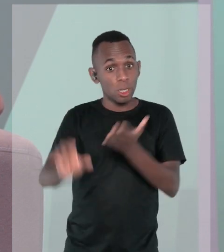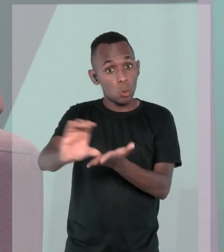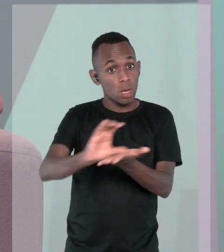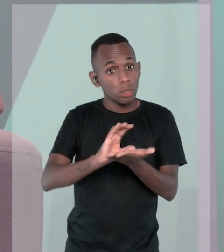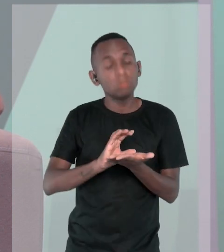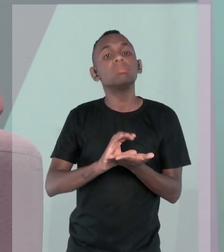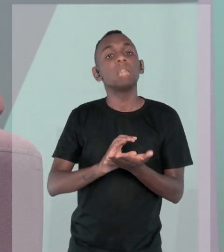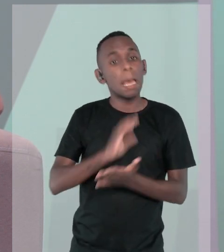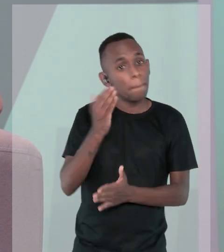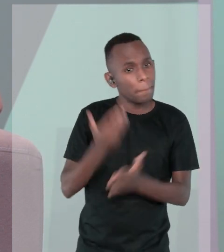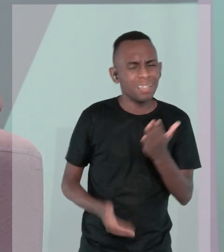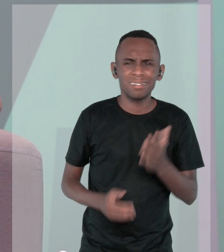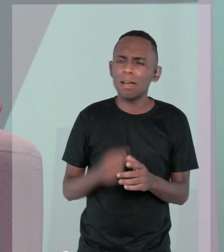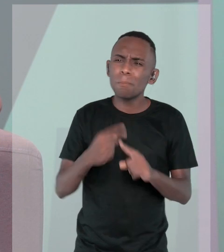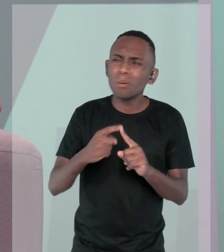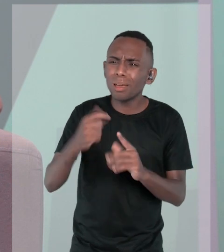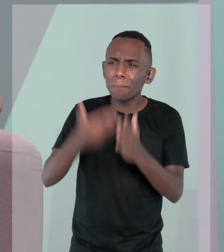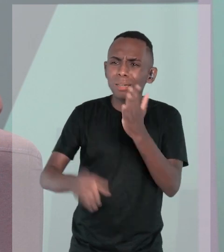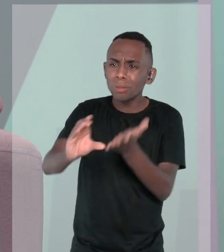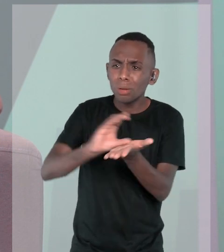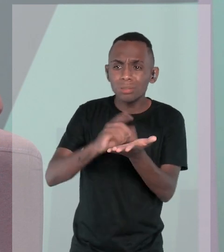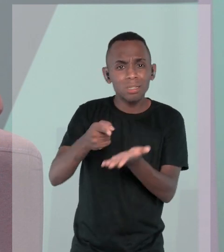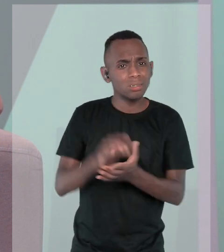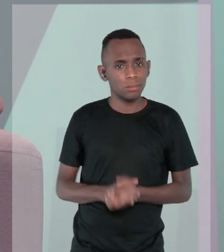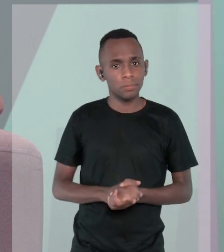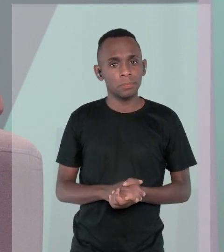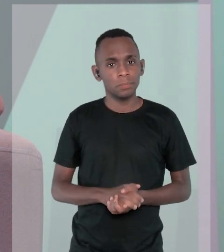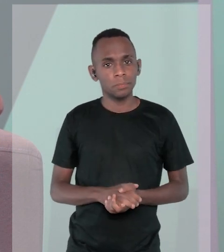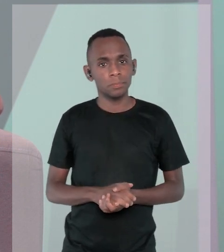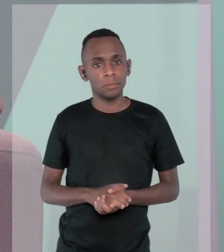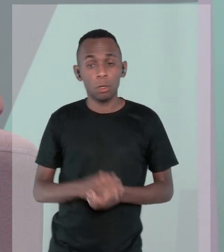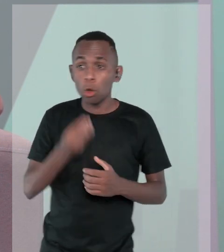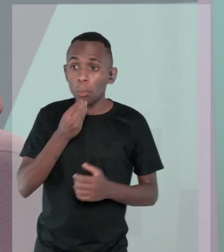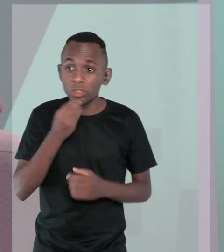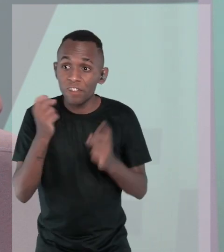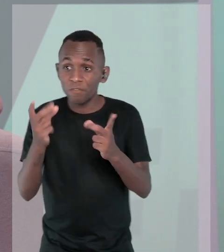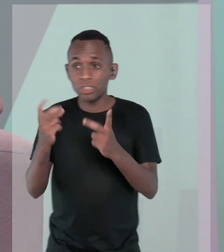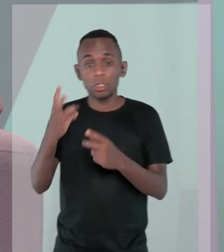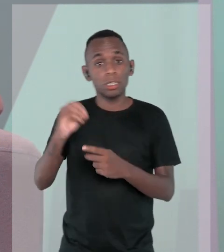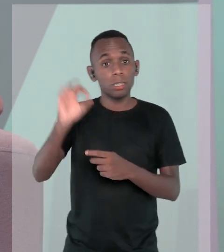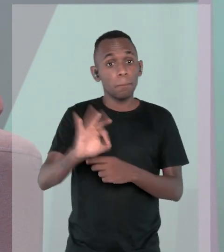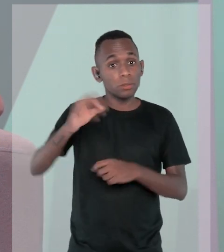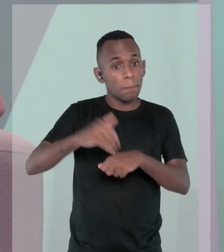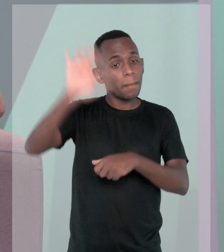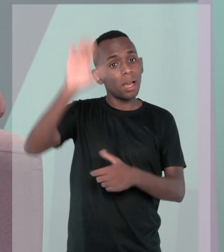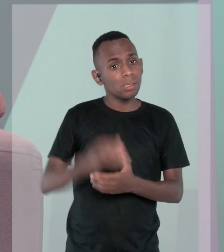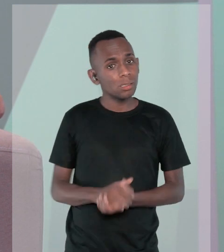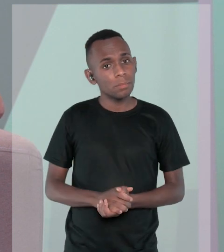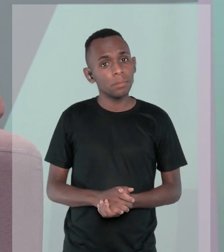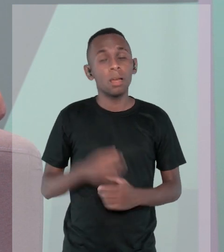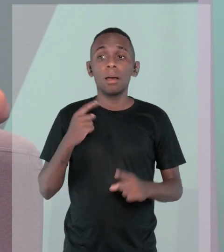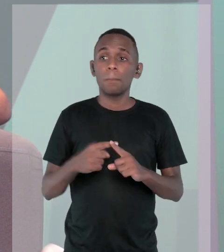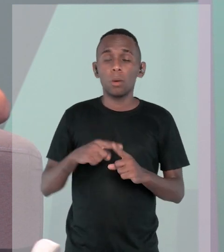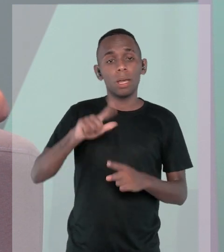receita. Aí eu falei, por que vocês perderam essa receita? Vocês podiam ter vendido 30% mais?